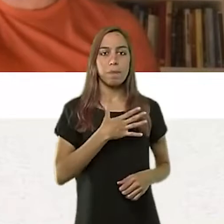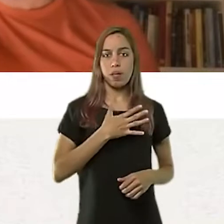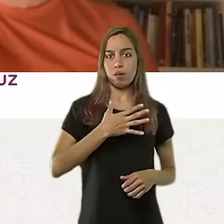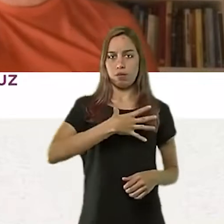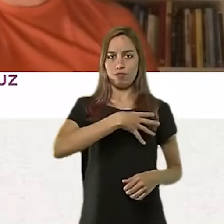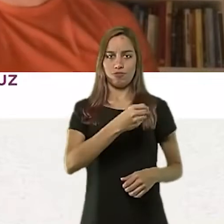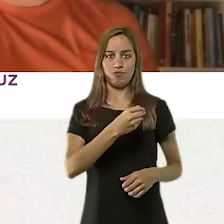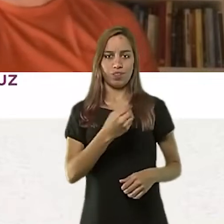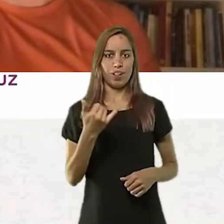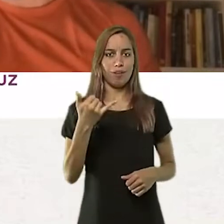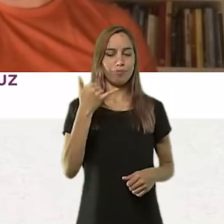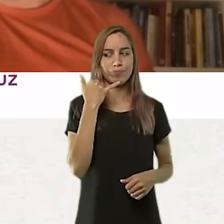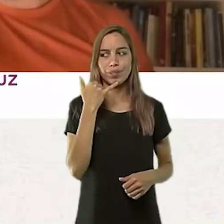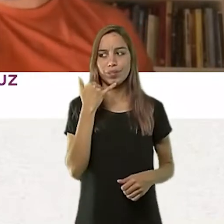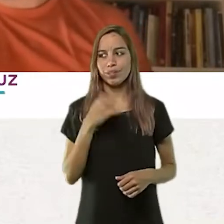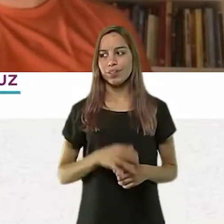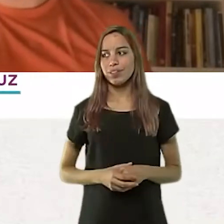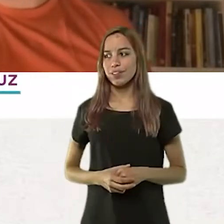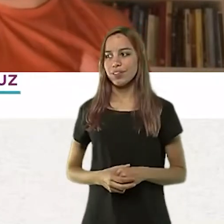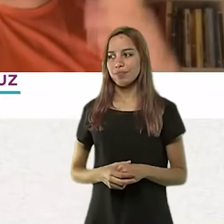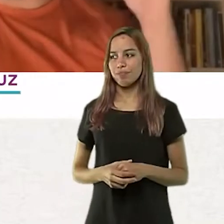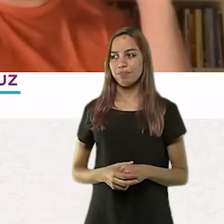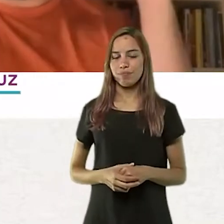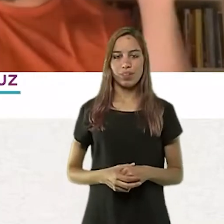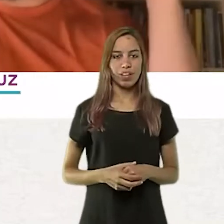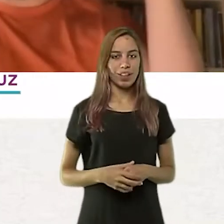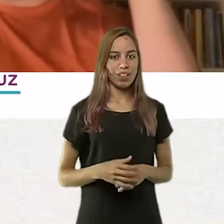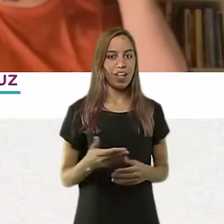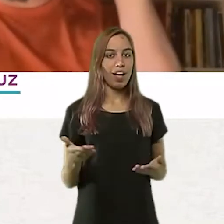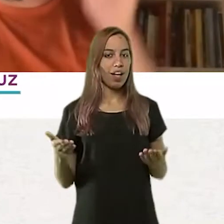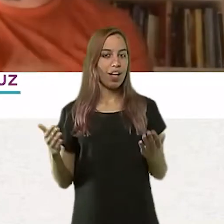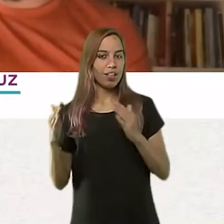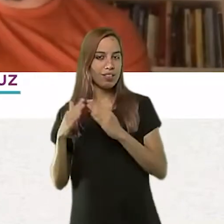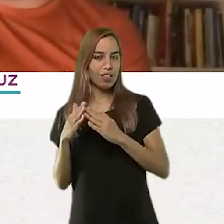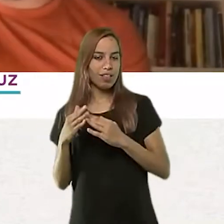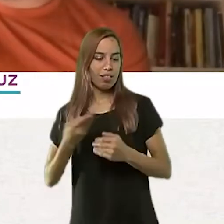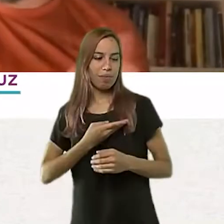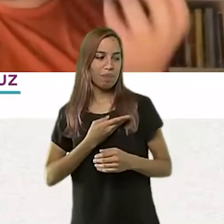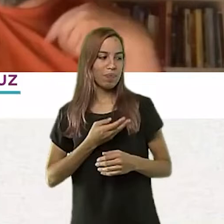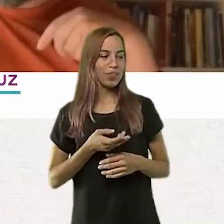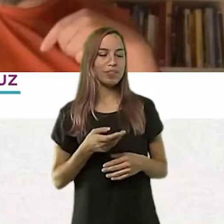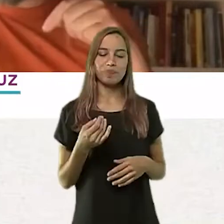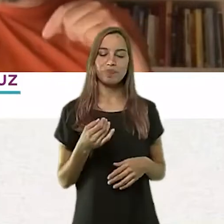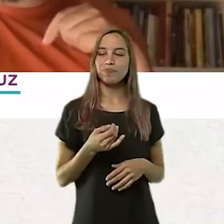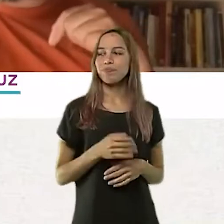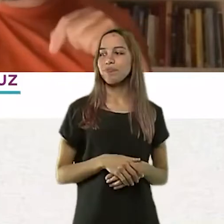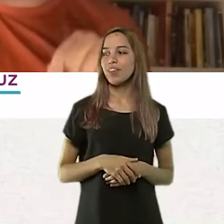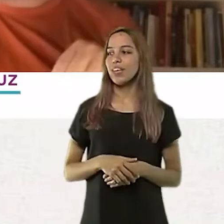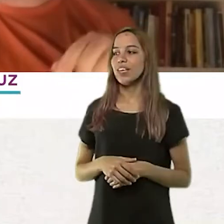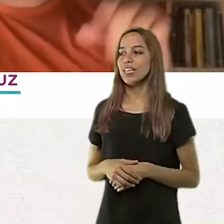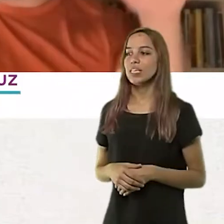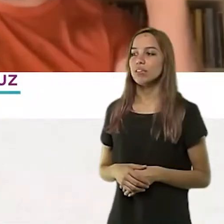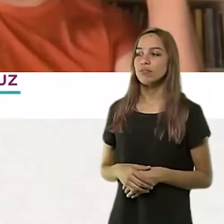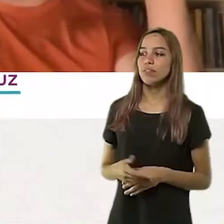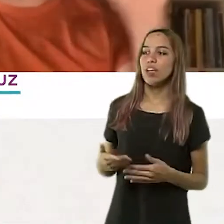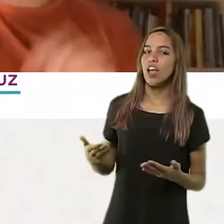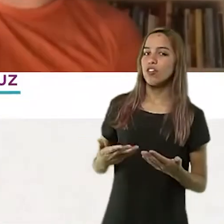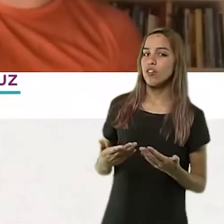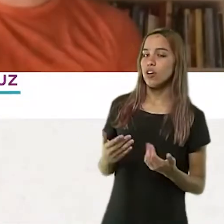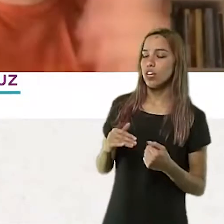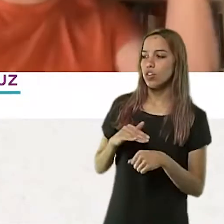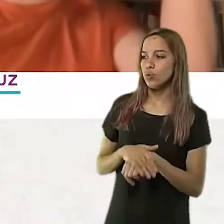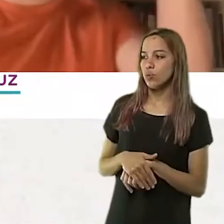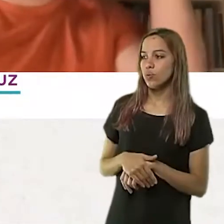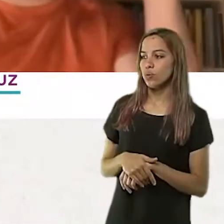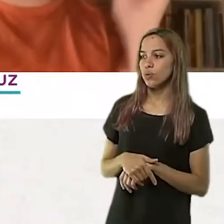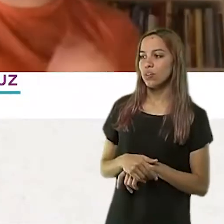vai atender ali, porque ela está lá na casa de uma amiga agora. Sim, agora é muito comum, eu às vezes estou em casa, especialmente, agora é de noite, mas durante o